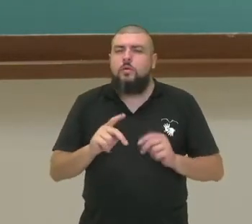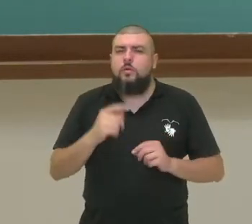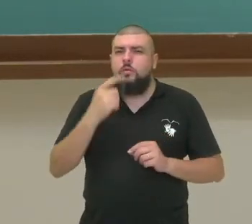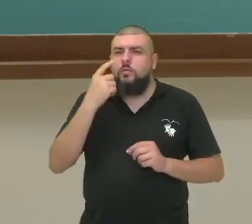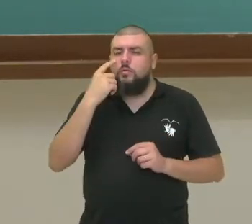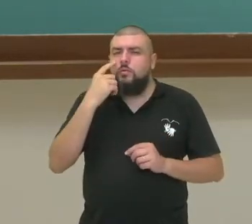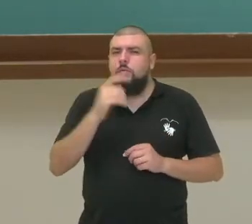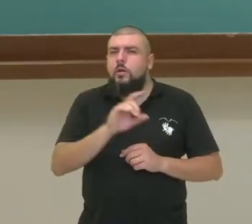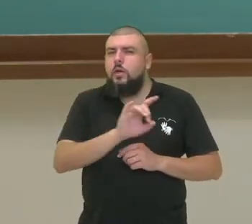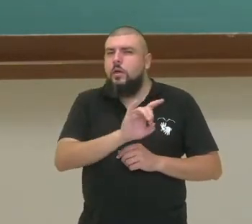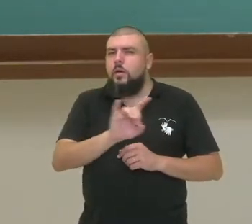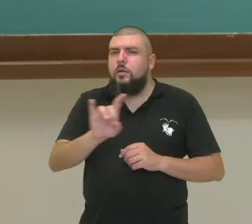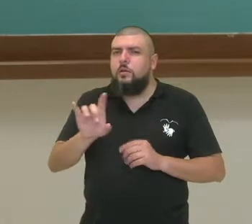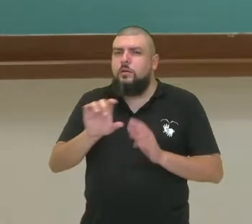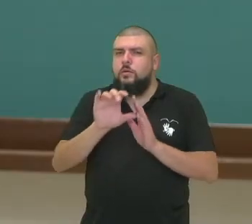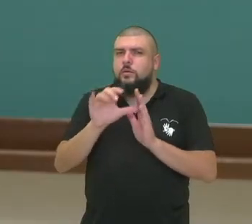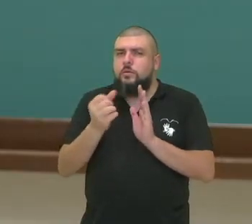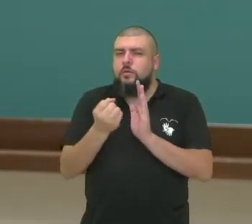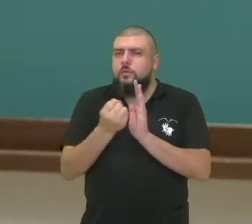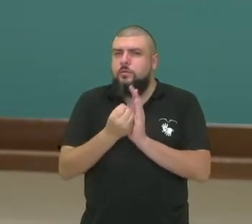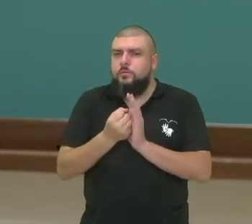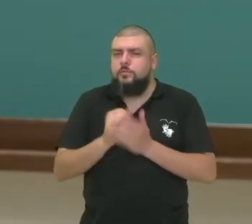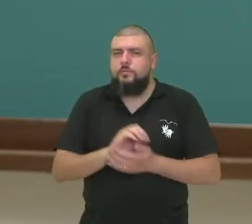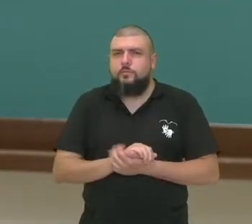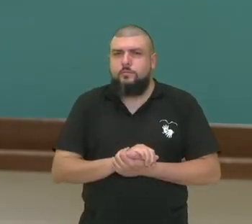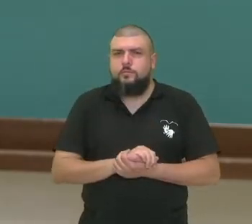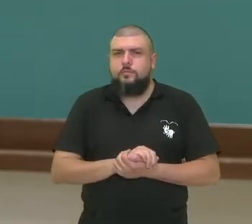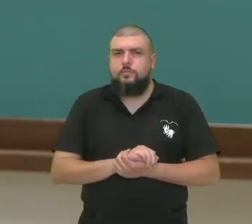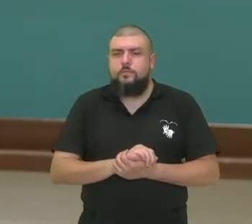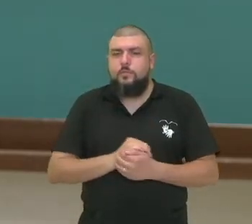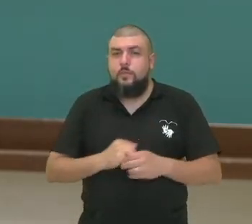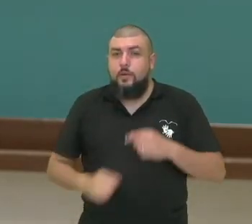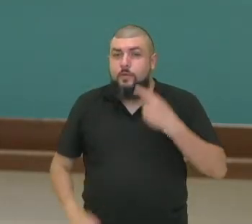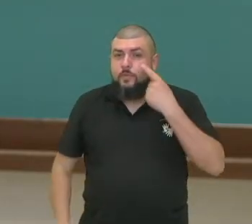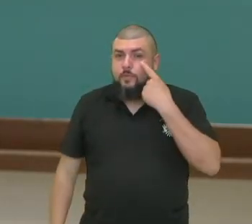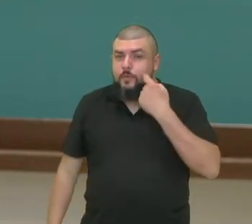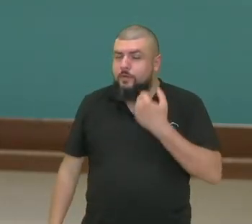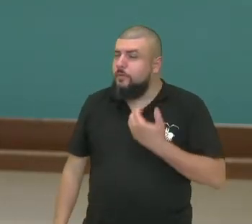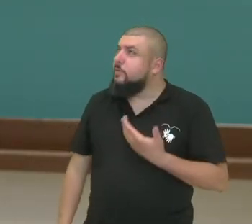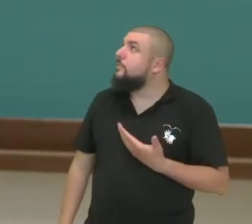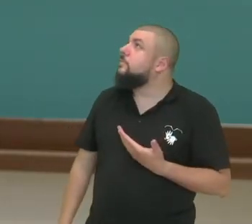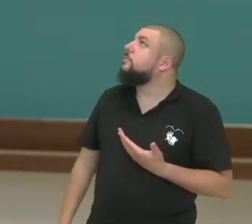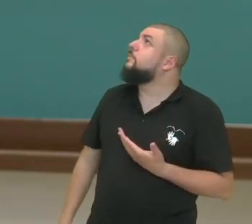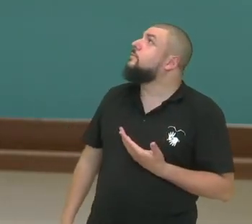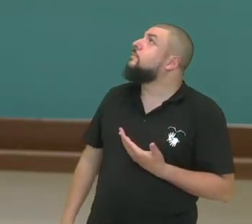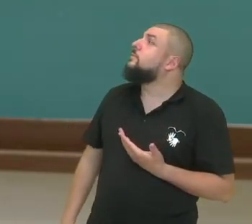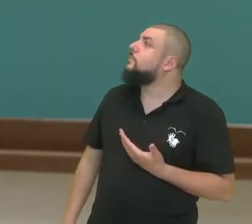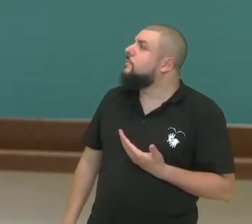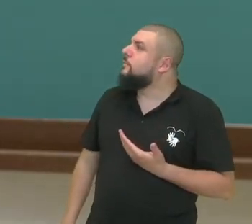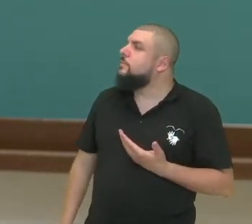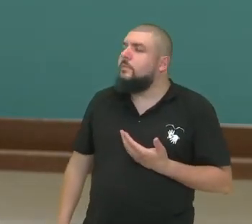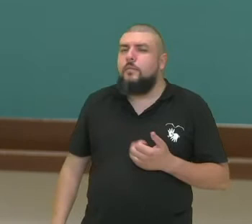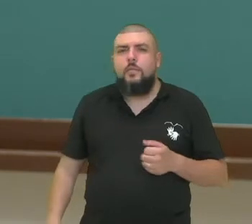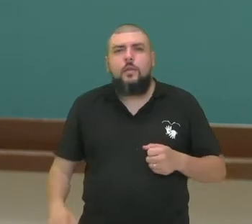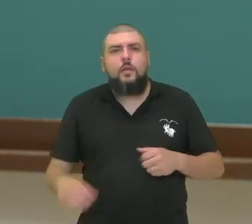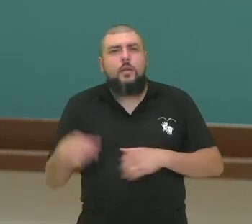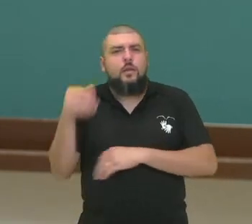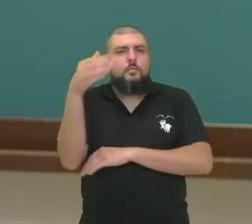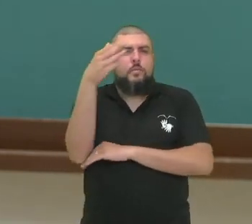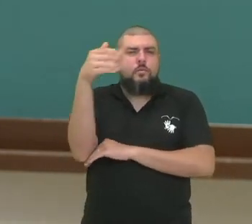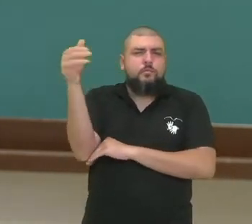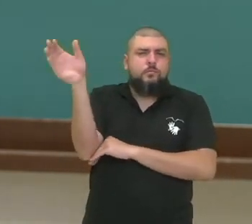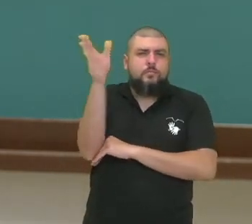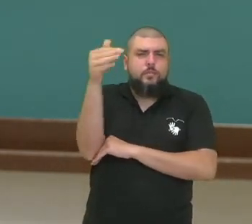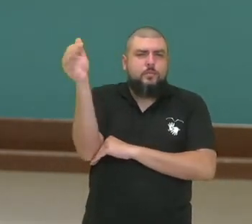símbolos oficiais, tá? Começando com a bandeira do estado do Paraná. Essa bandeira provavelmente você